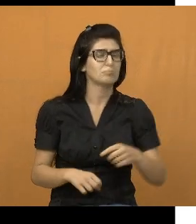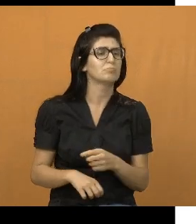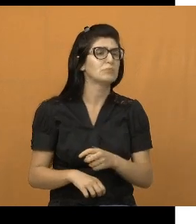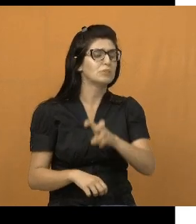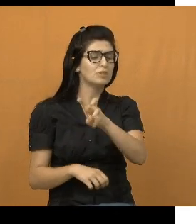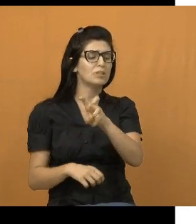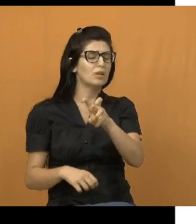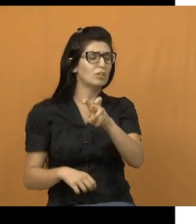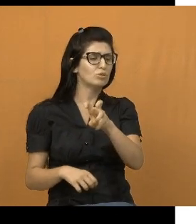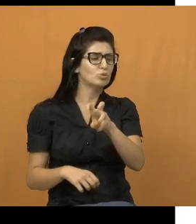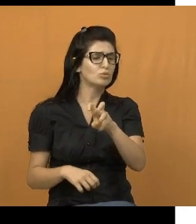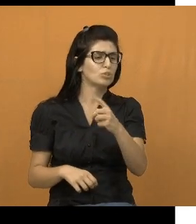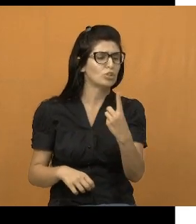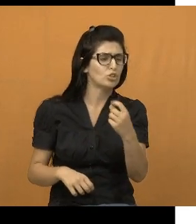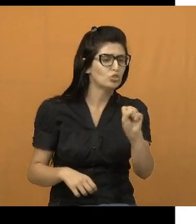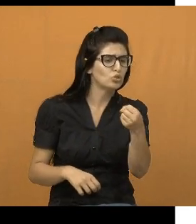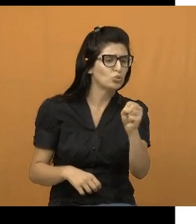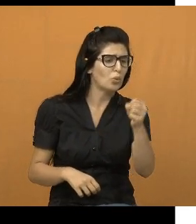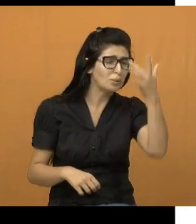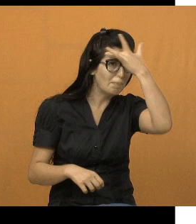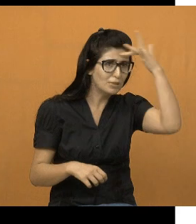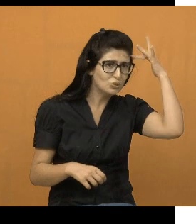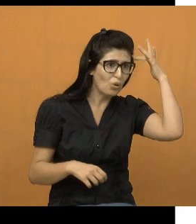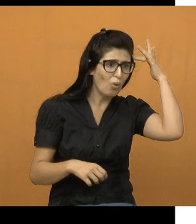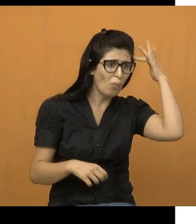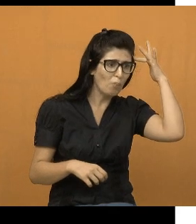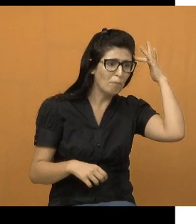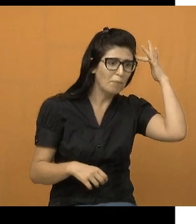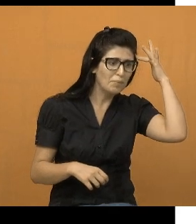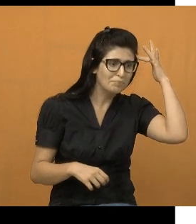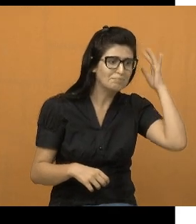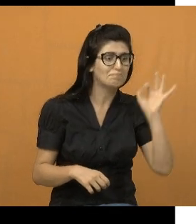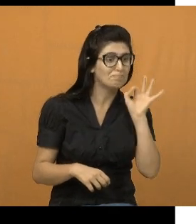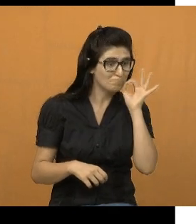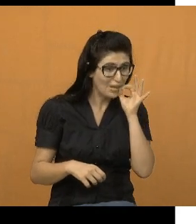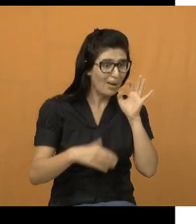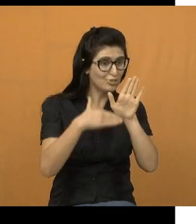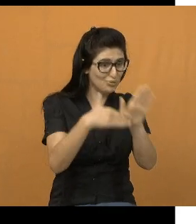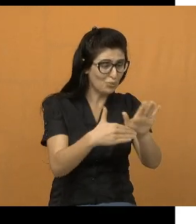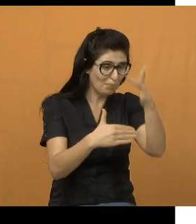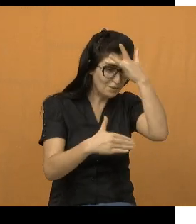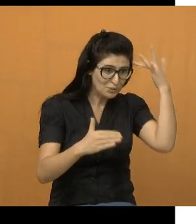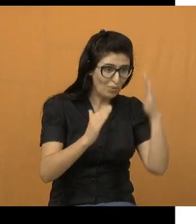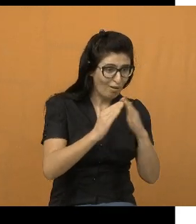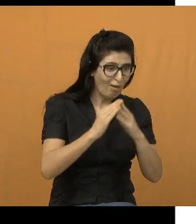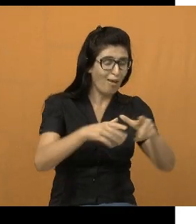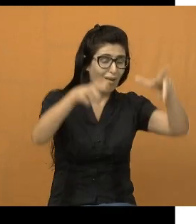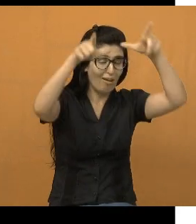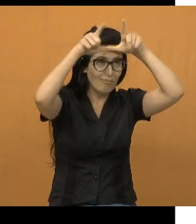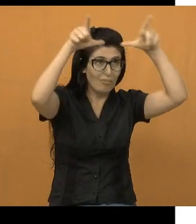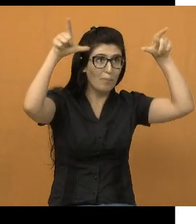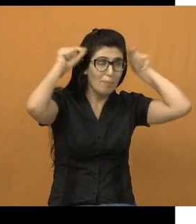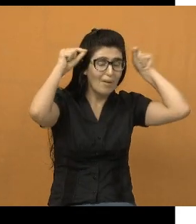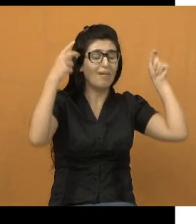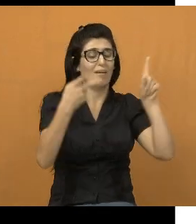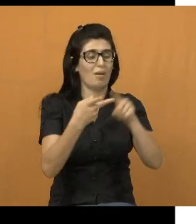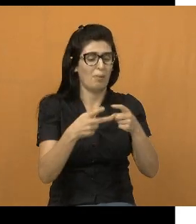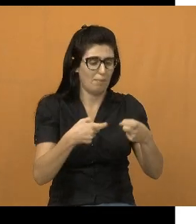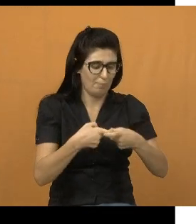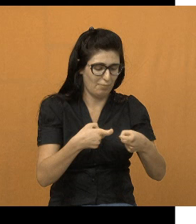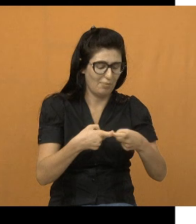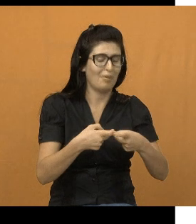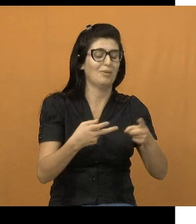518 pacientes. Essa equipe, composta por médico, enfermeiro, nutricionista,